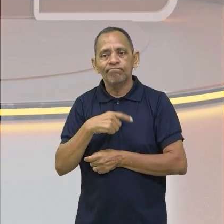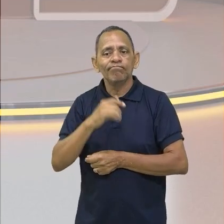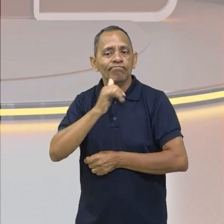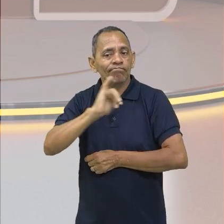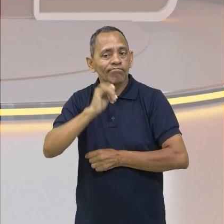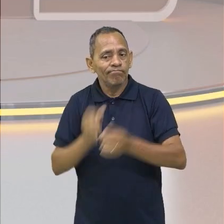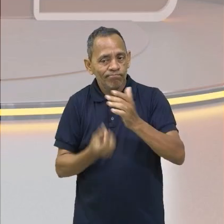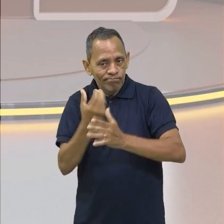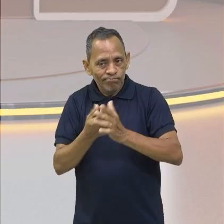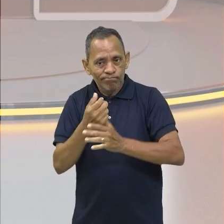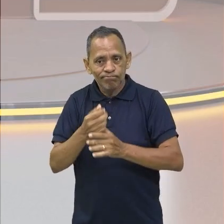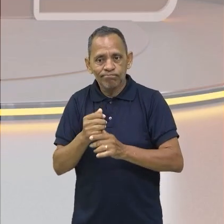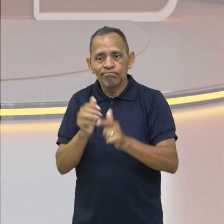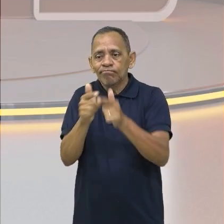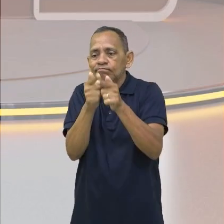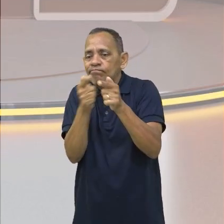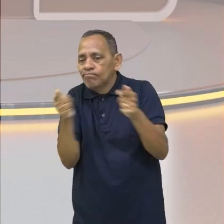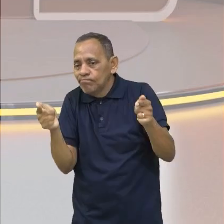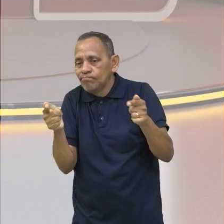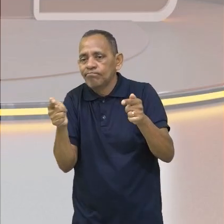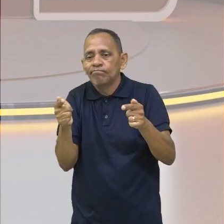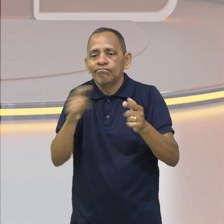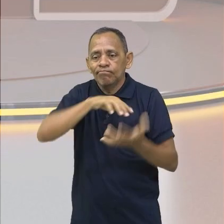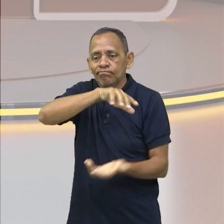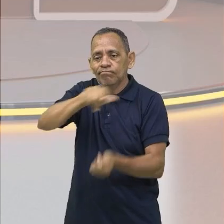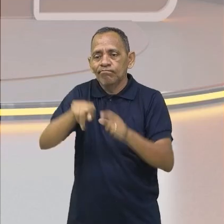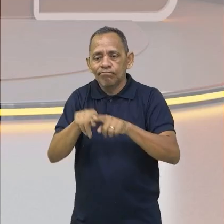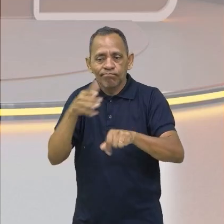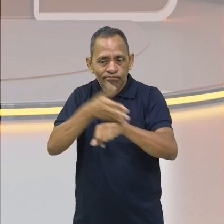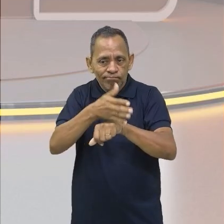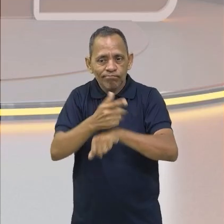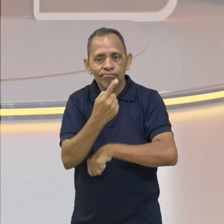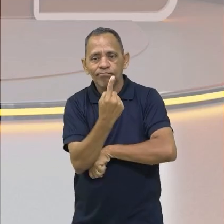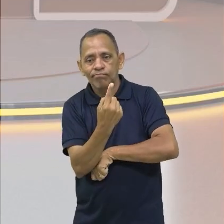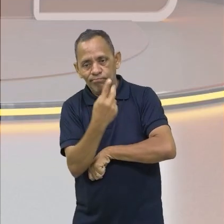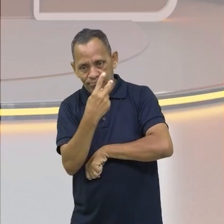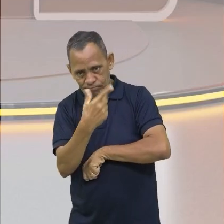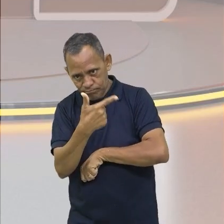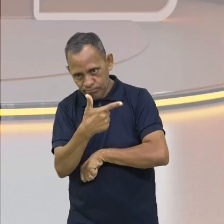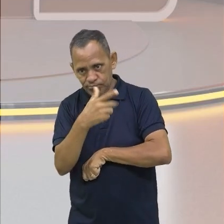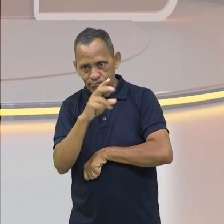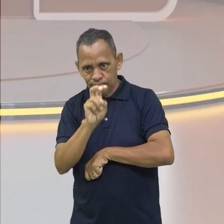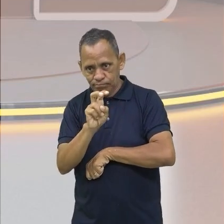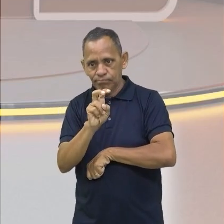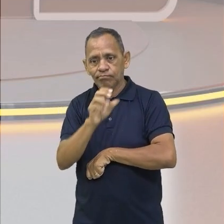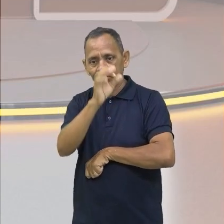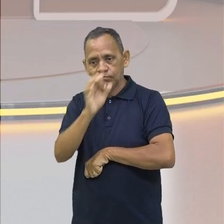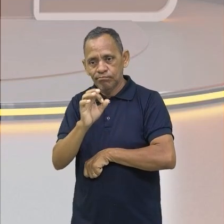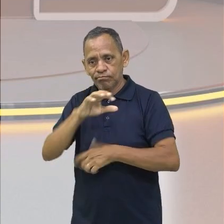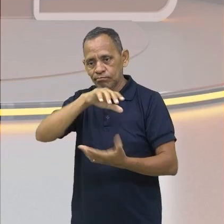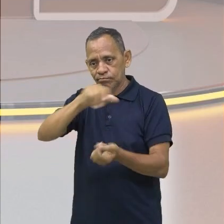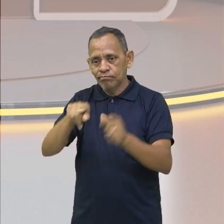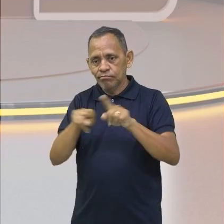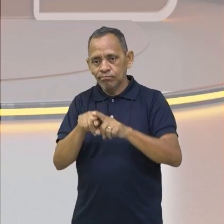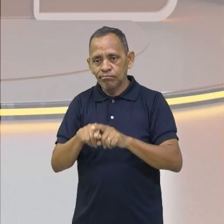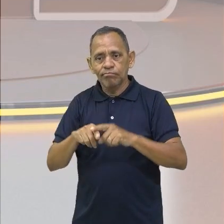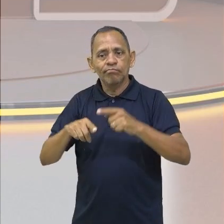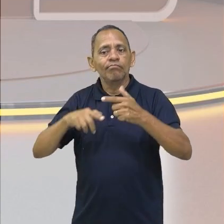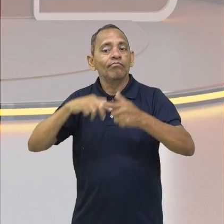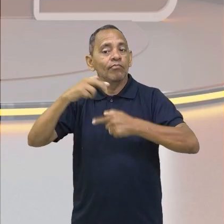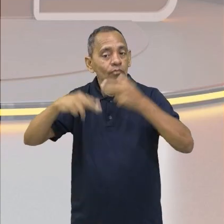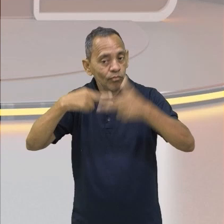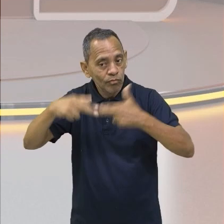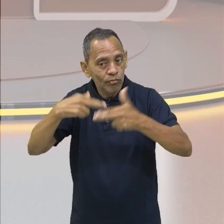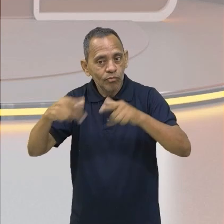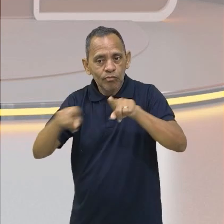do mundo, tá? Com uma participação aí de 25% de quê? De fontes renováveis. Agora, a região